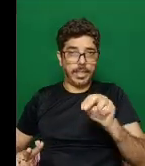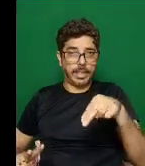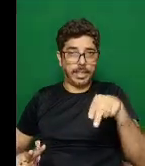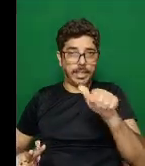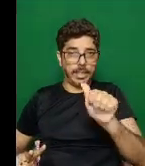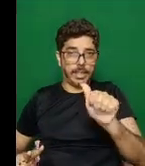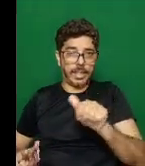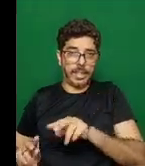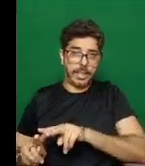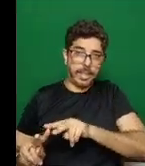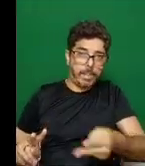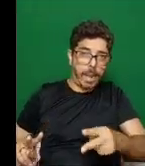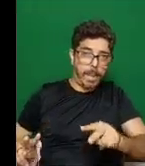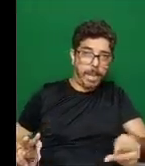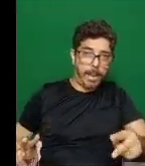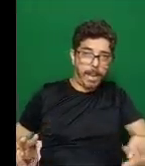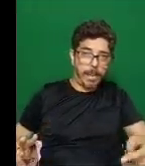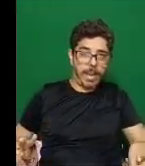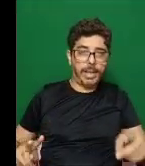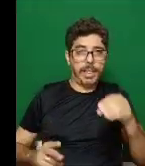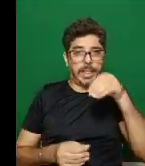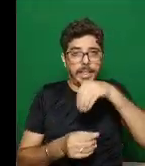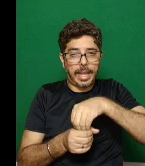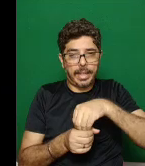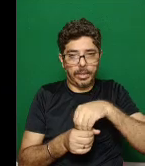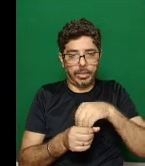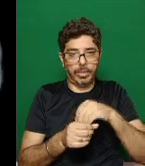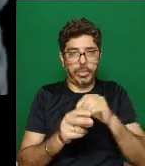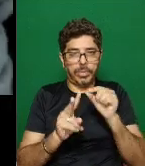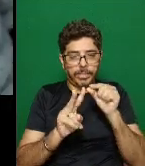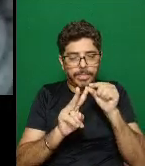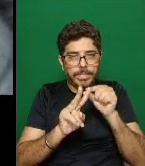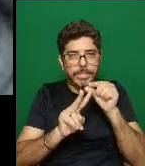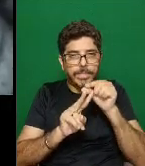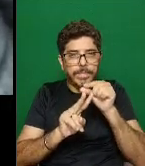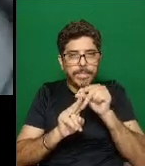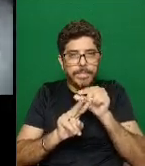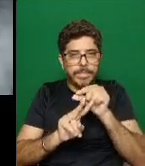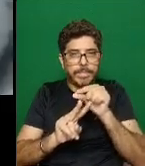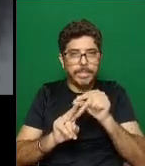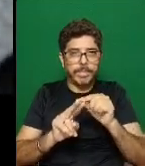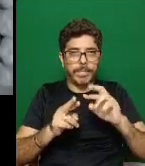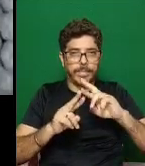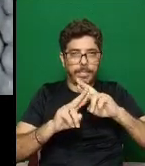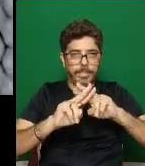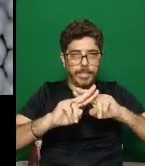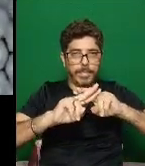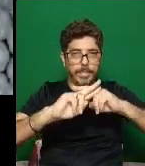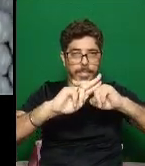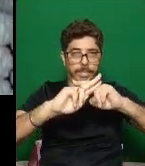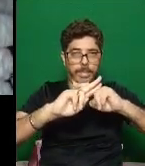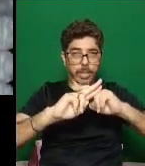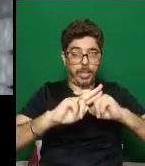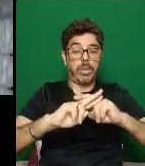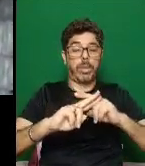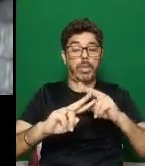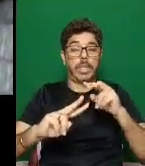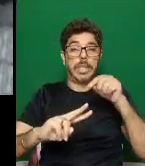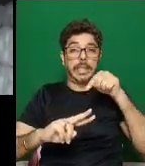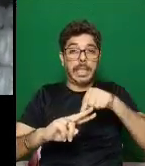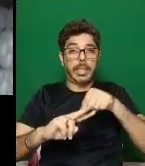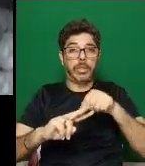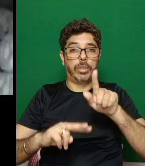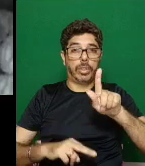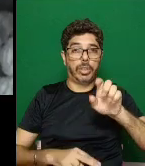células vivas está contida nos cromossomos, que contêm os genes. E cada gene contém as informações necessárias para produzir